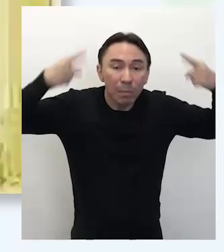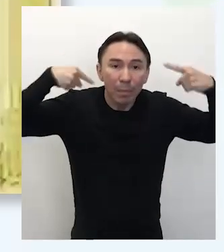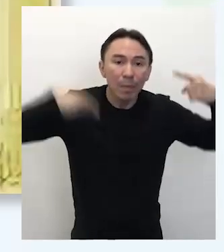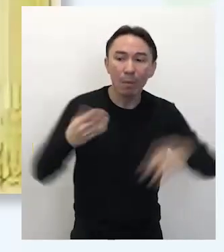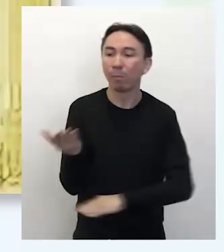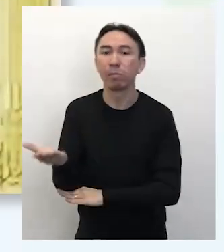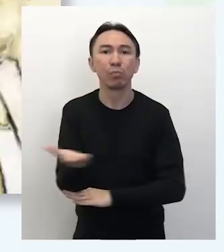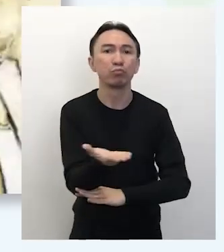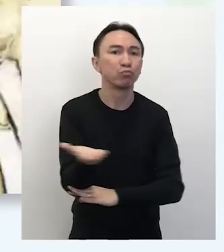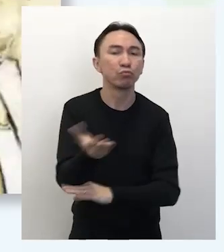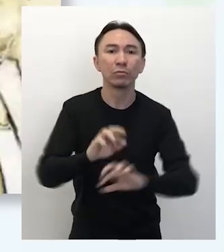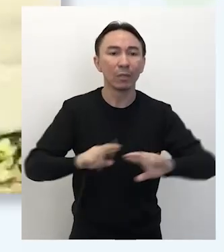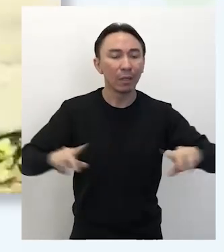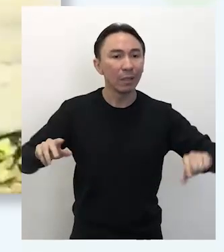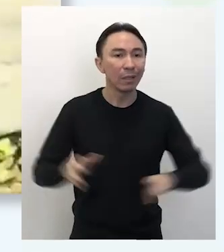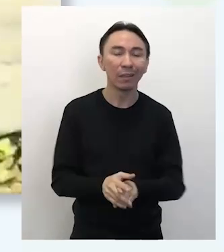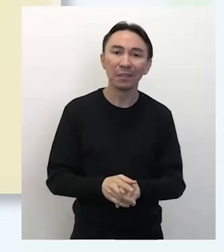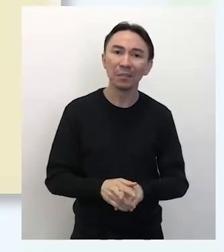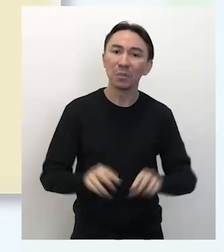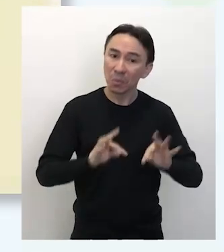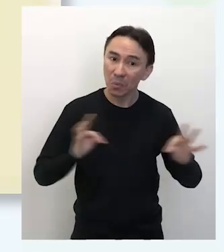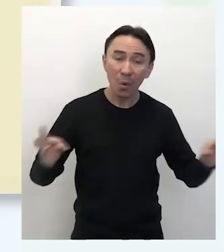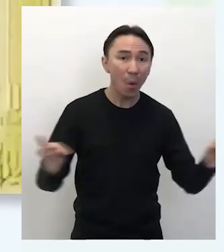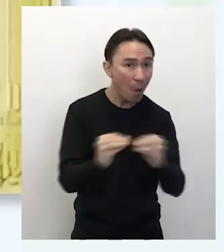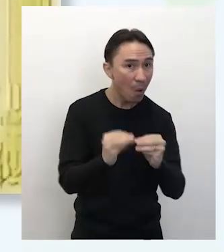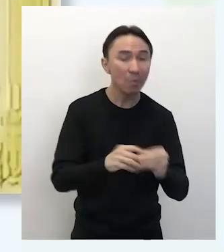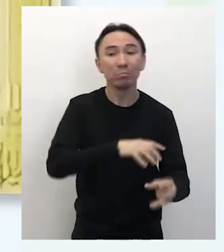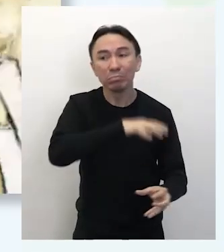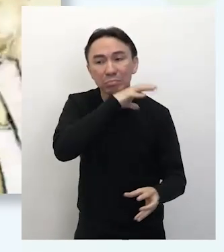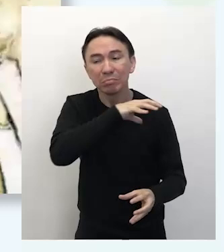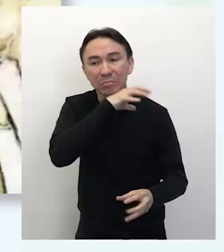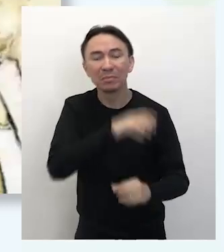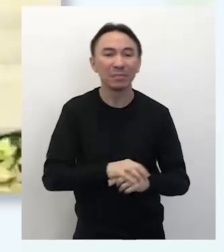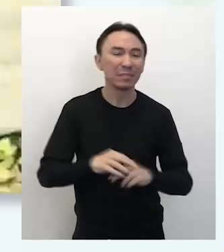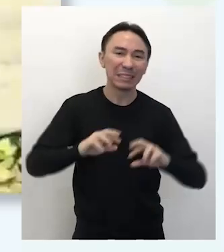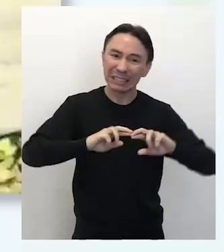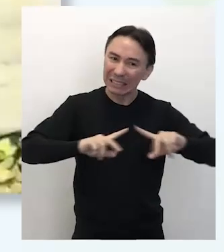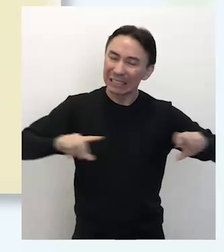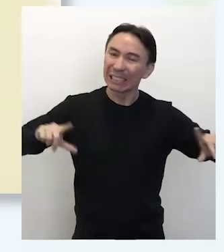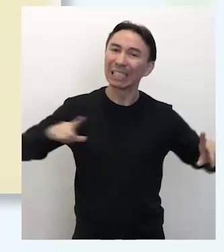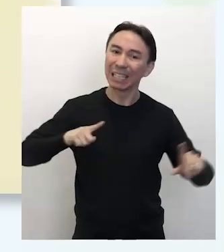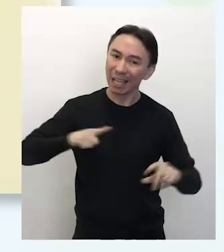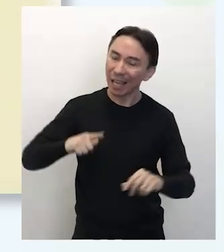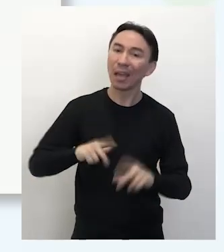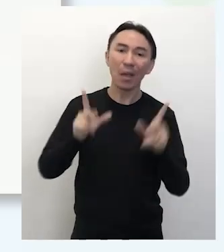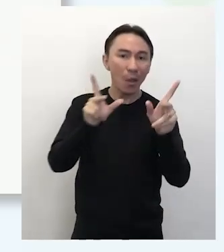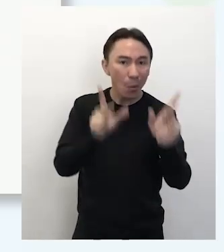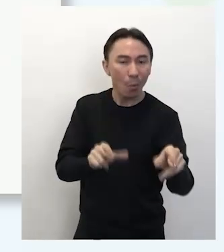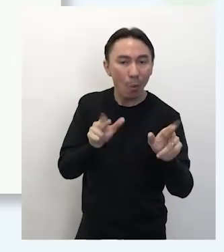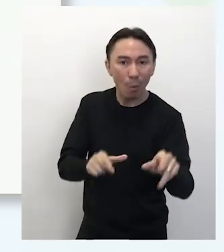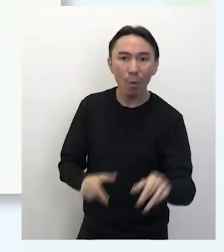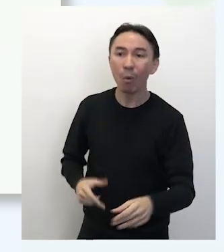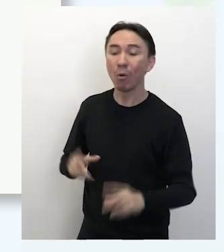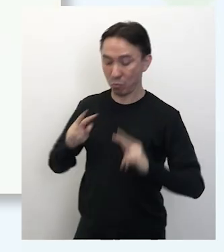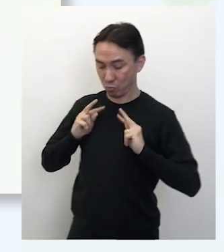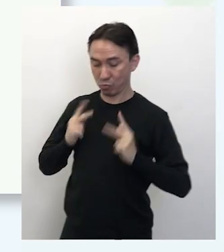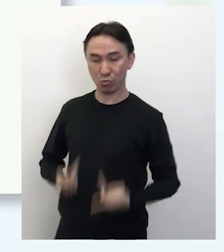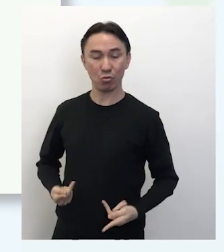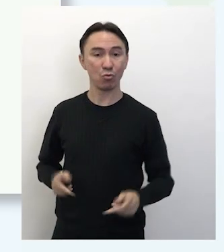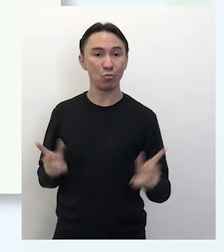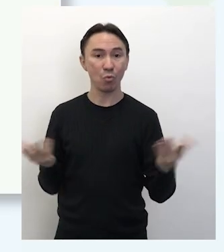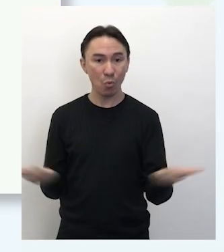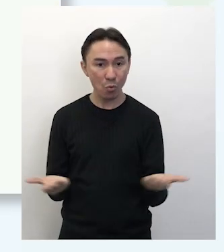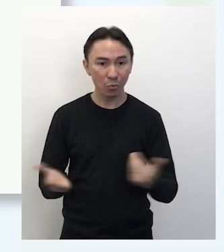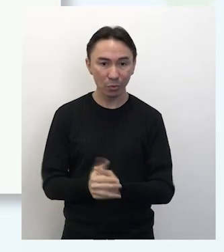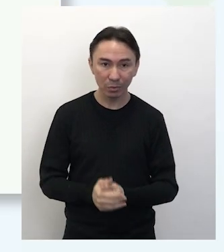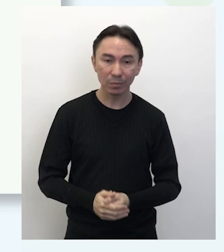Afinal, todos os bichos daquele tempo passado eram como os homens de hoje. O bode,